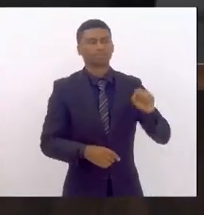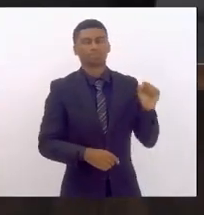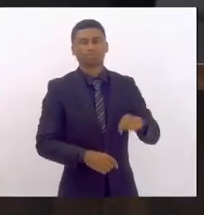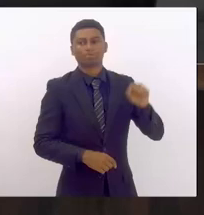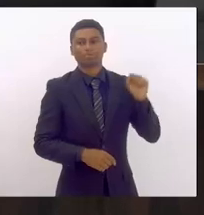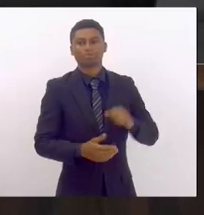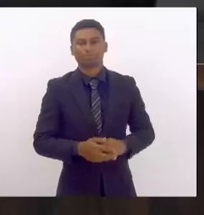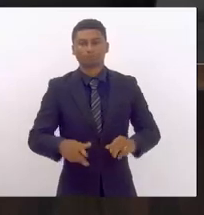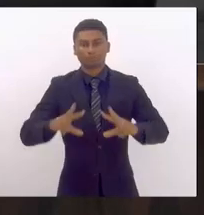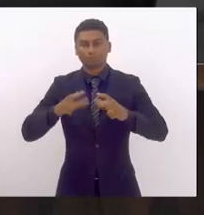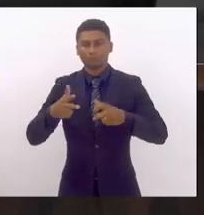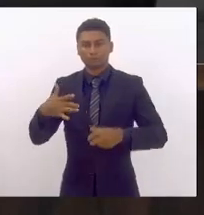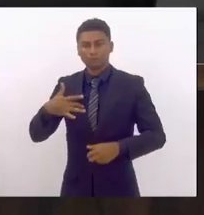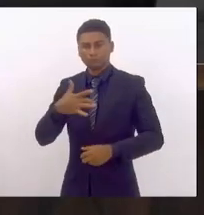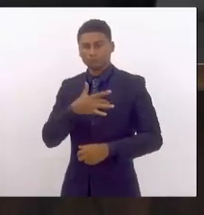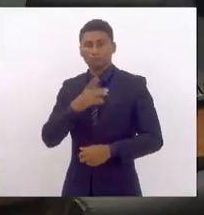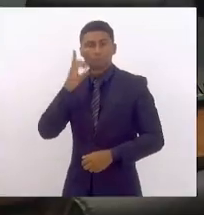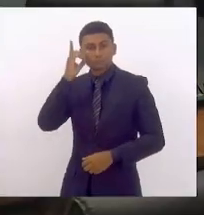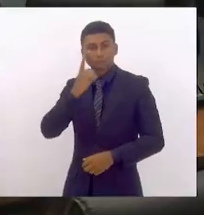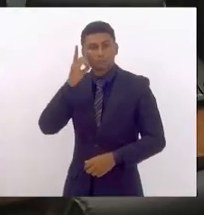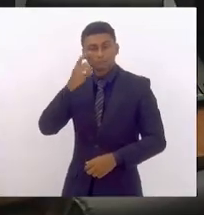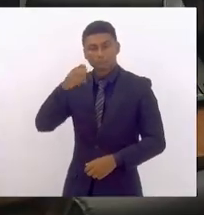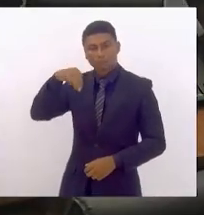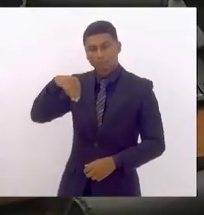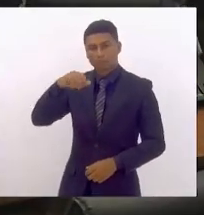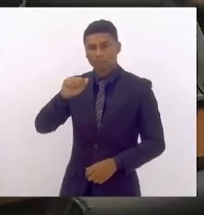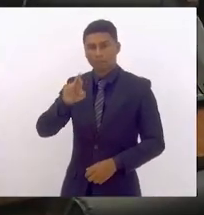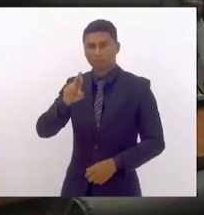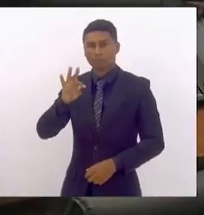pela comissão de saúde deputada Marta Rocha